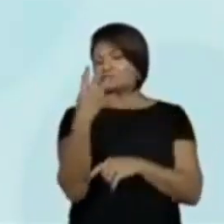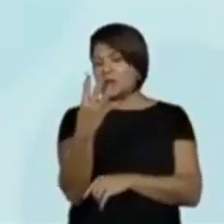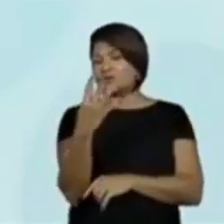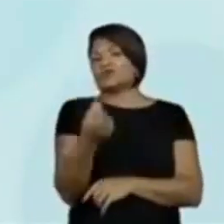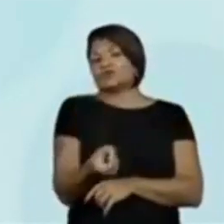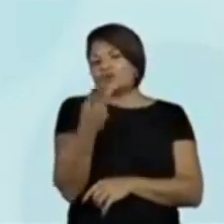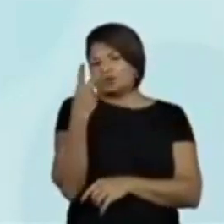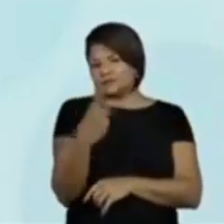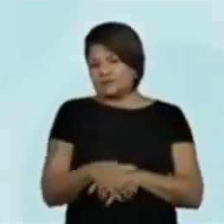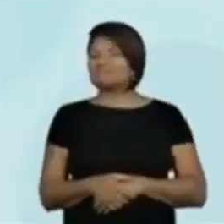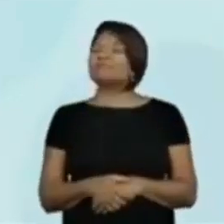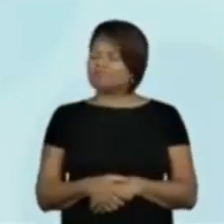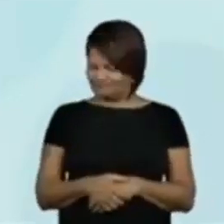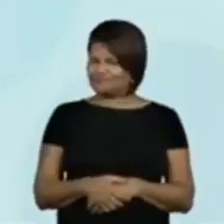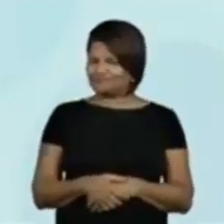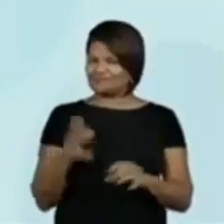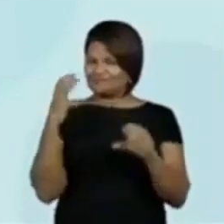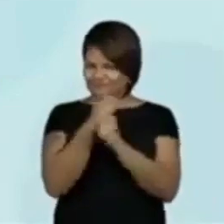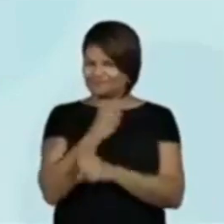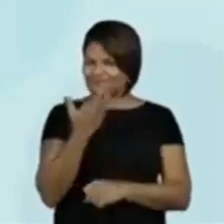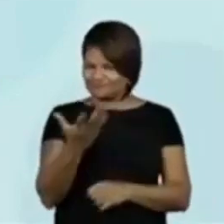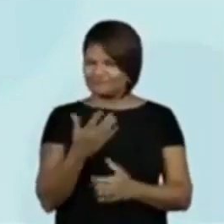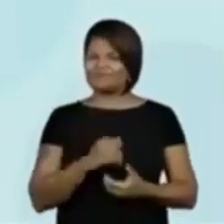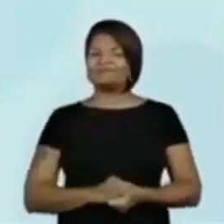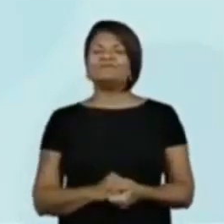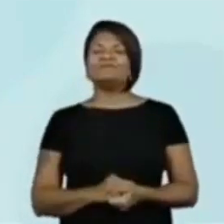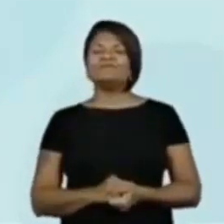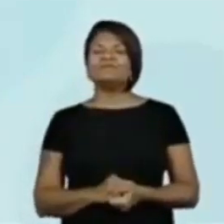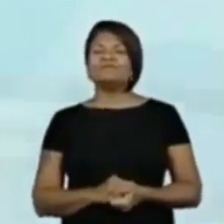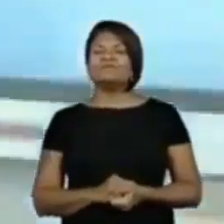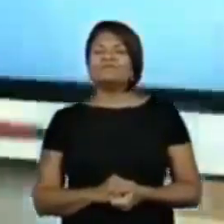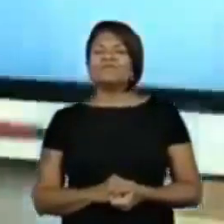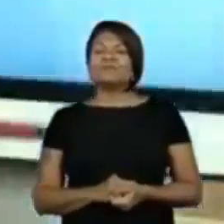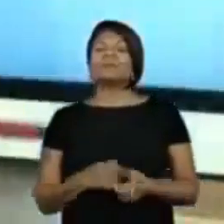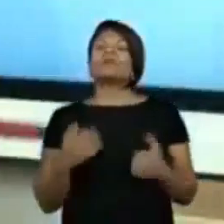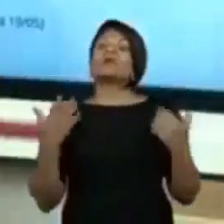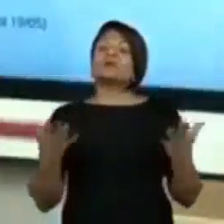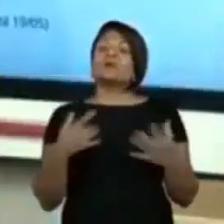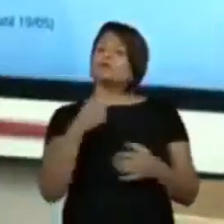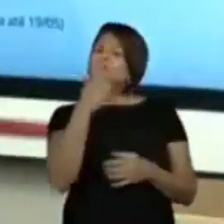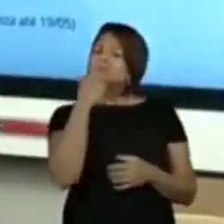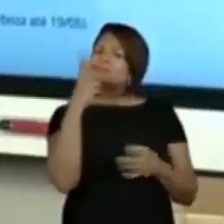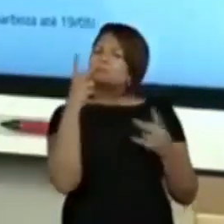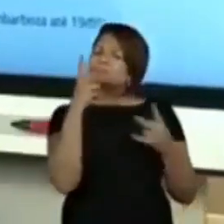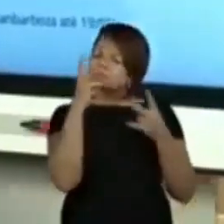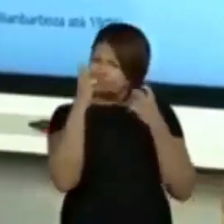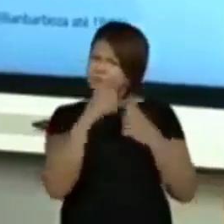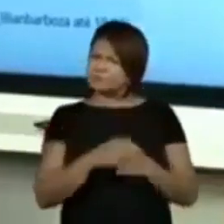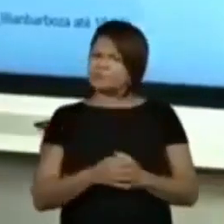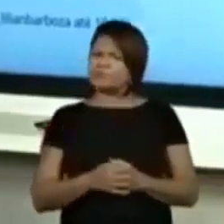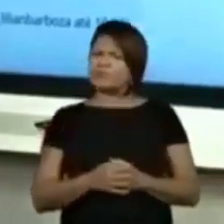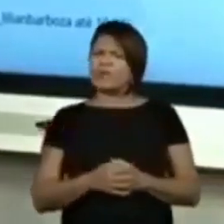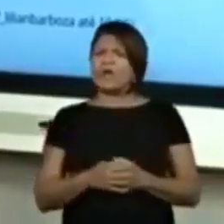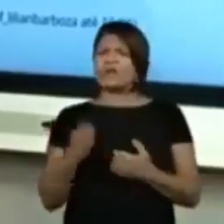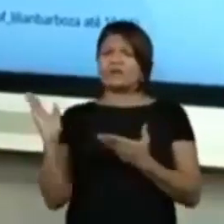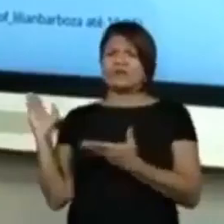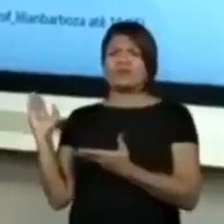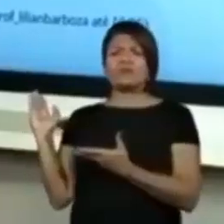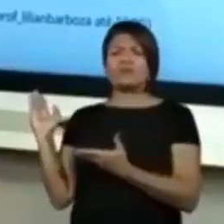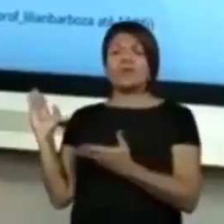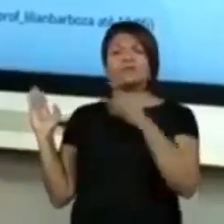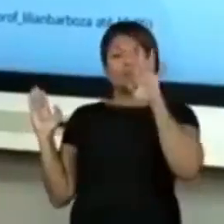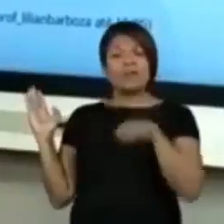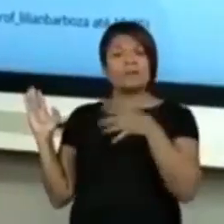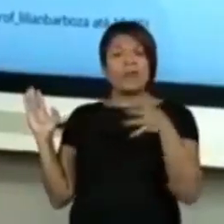dando aí os meus 12 dinossauros. Reparem só, foi assim que ficou a tabela,